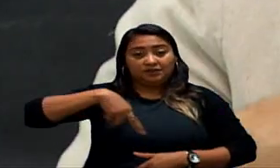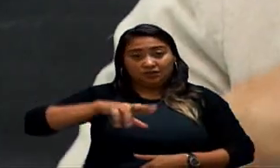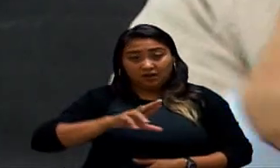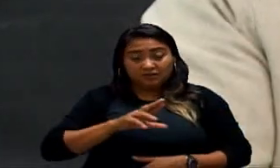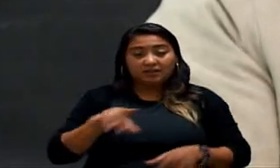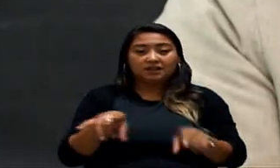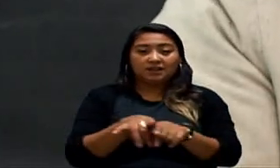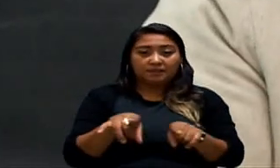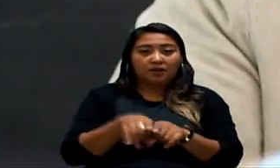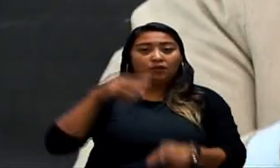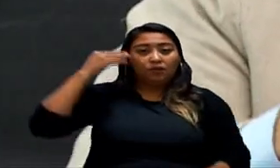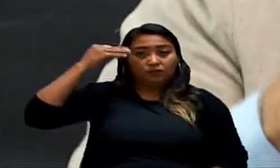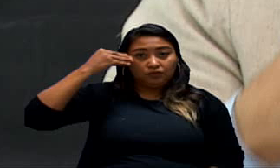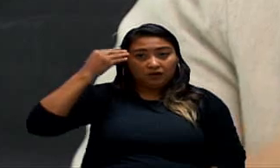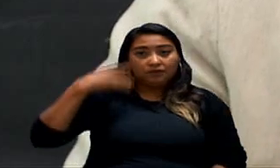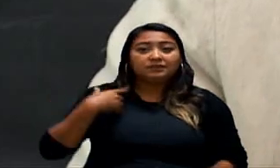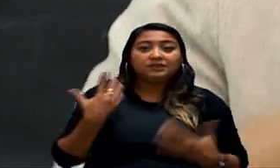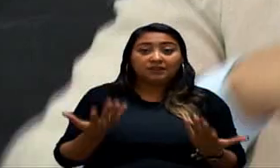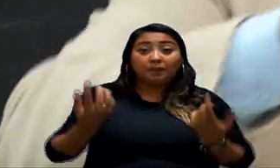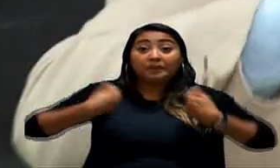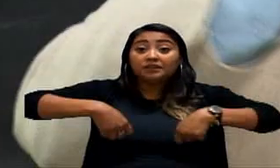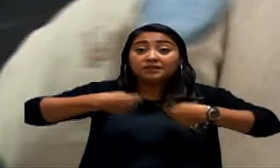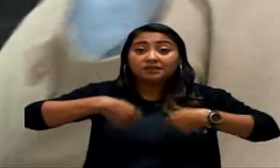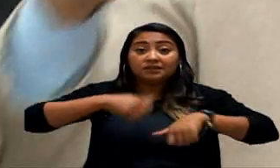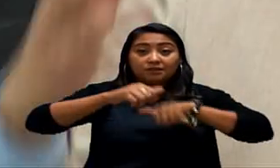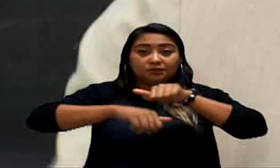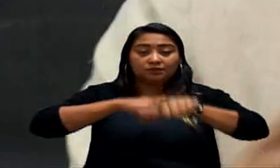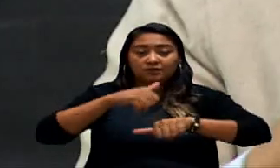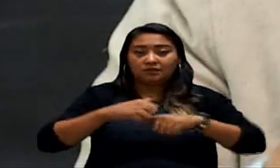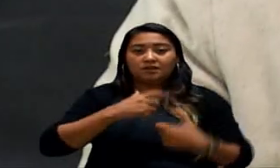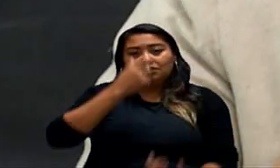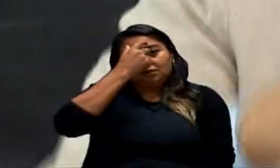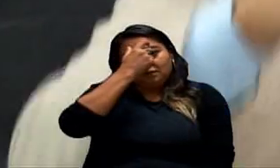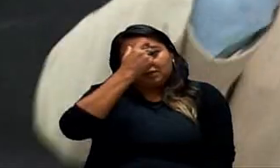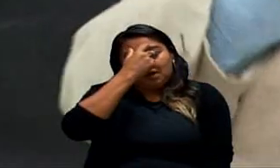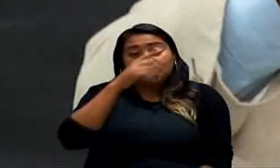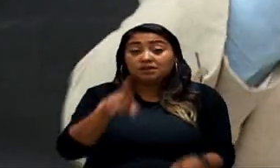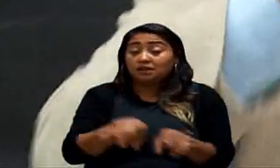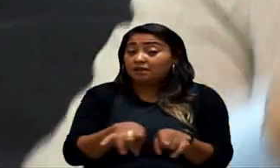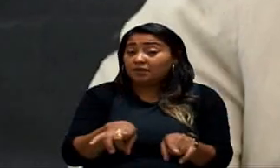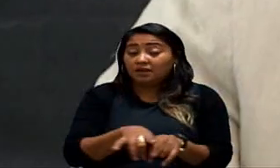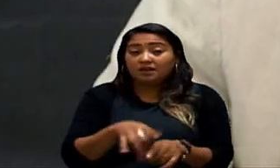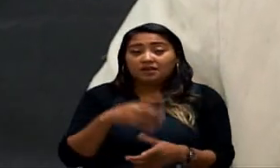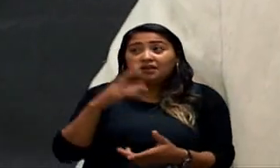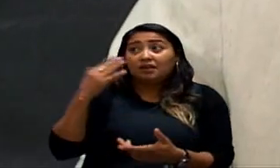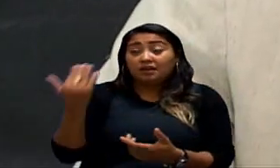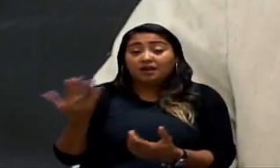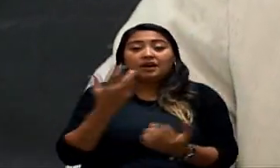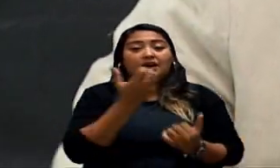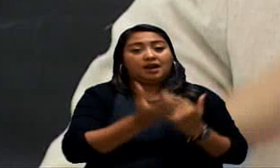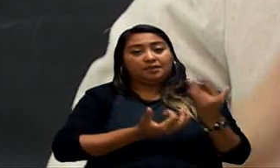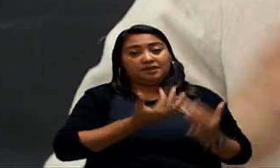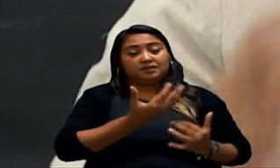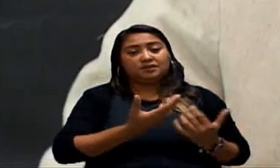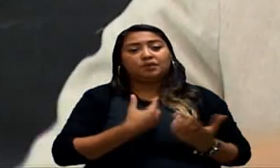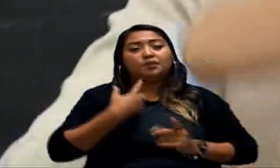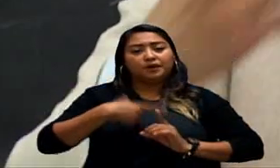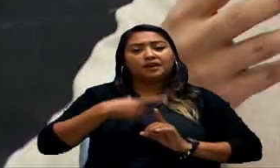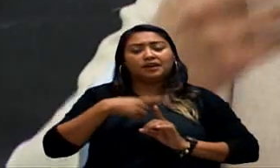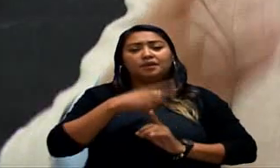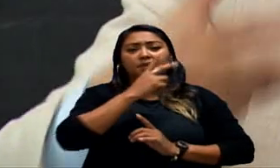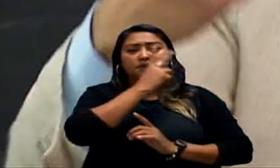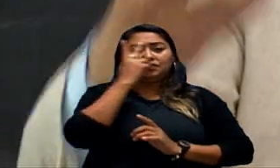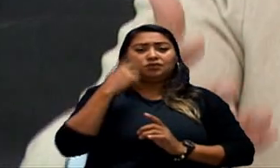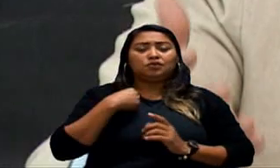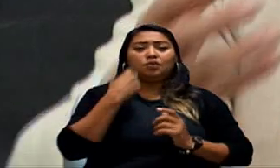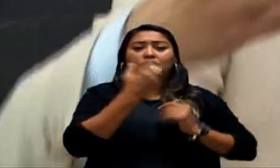também cultural. Então, temos que mudar a consciência também da questão da cremação, né? Porque o ente querido vai ser